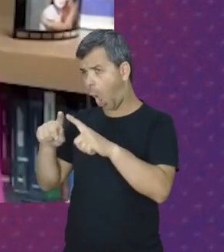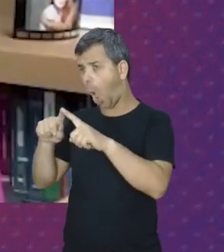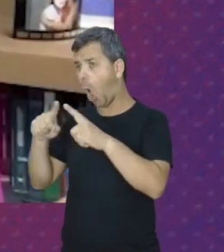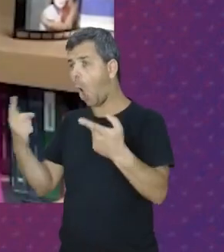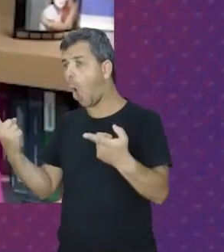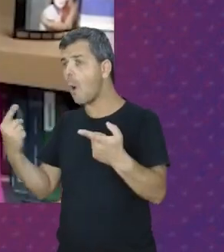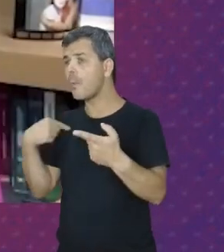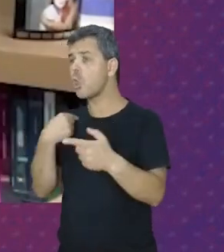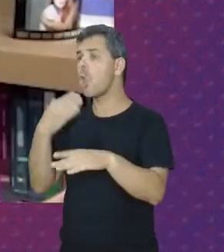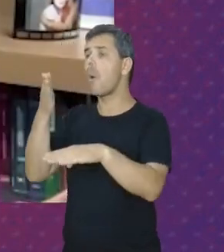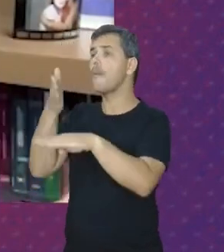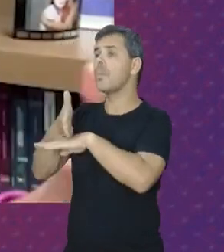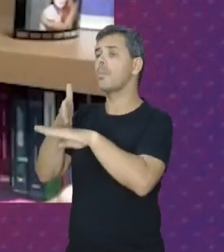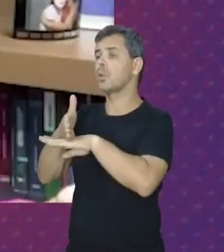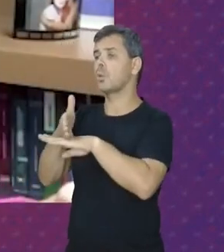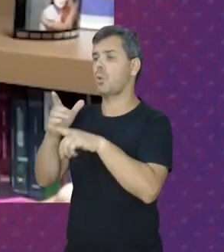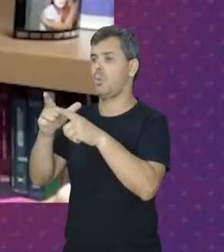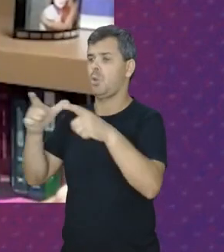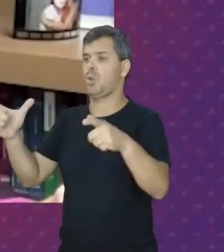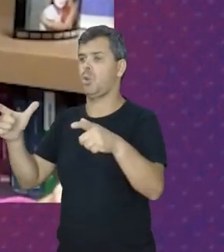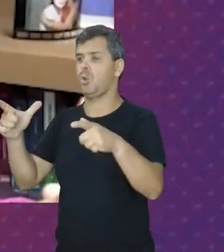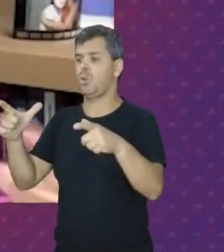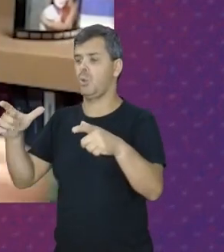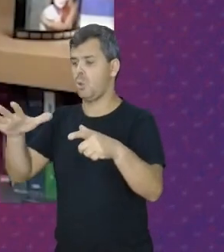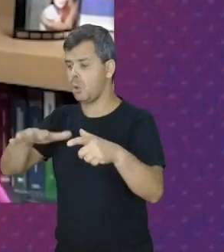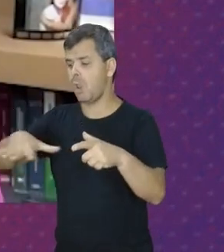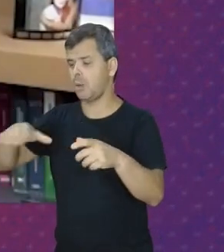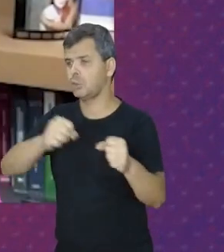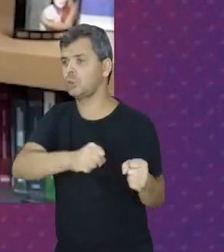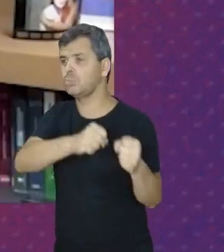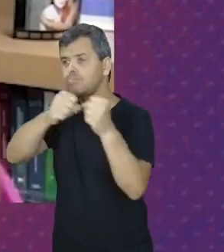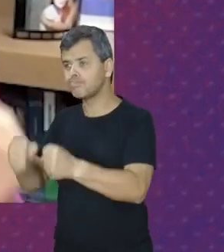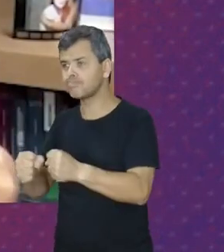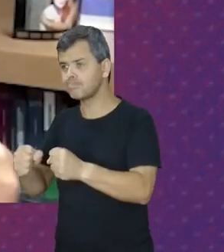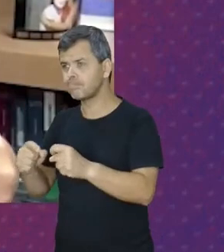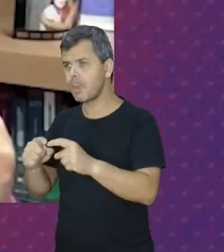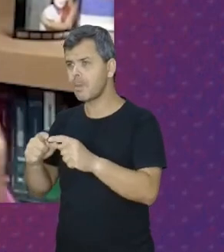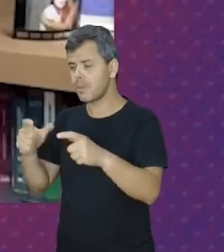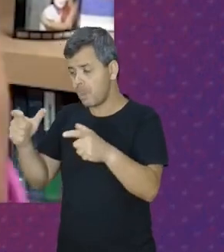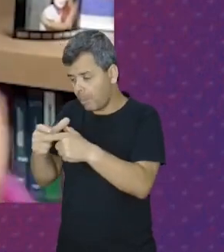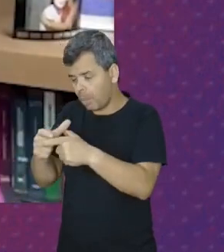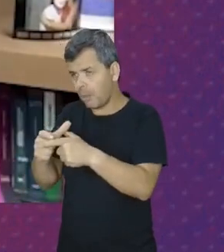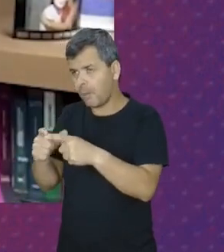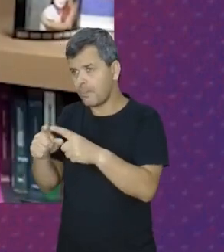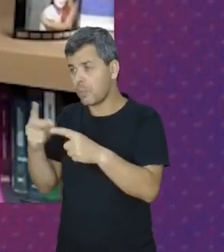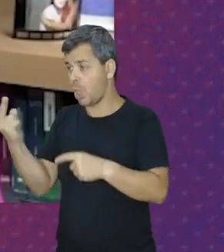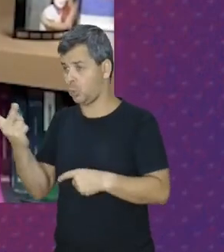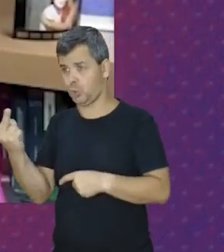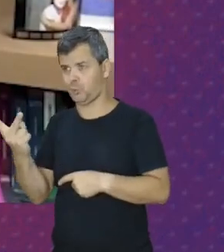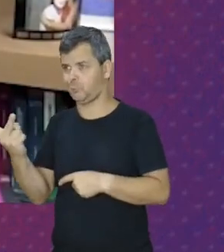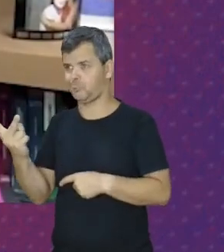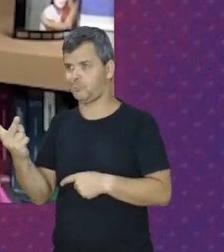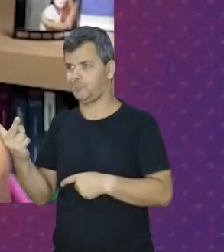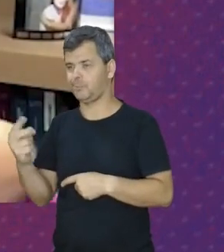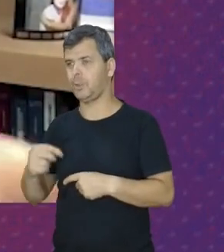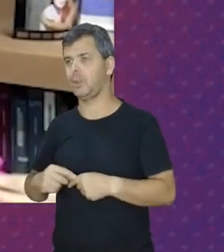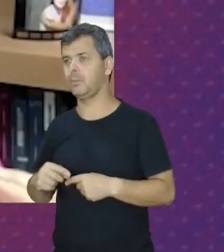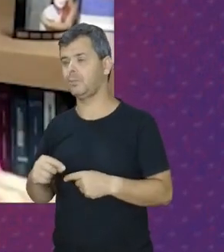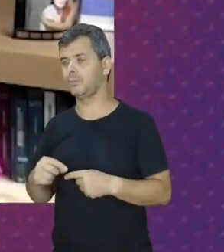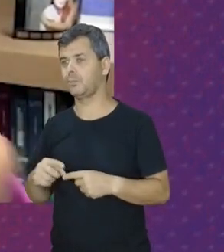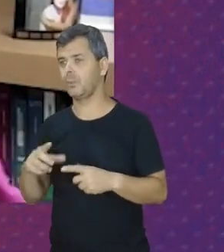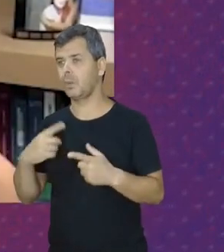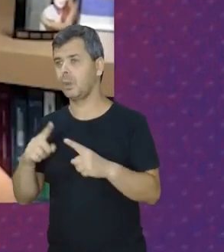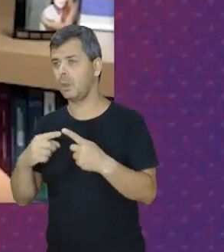aumentou a nossa participação nos espaços de poder, mesmo ainda pequena? As duas coisas, né? As